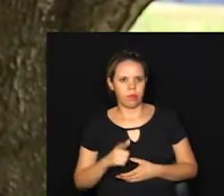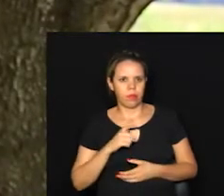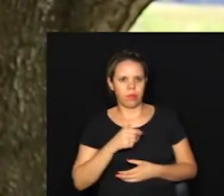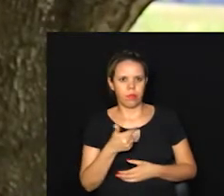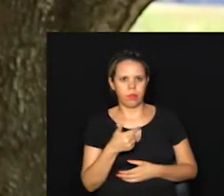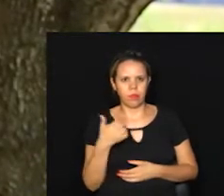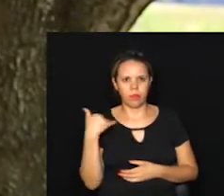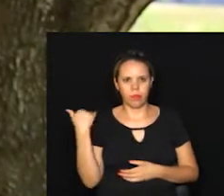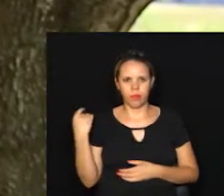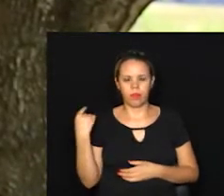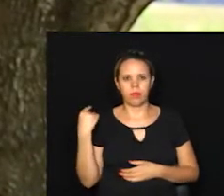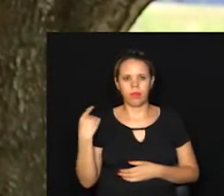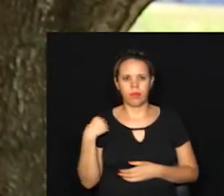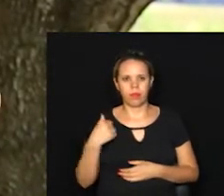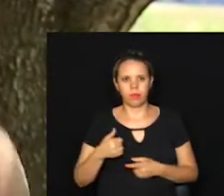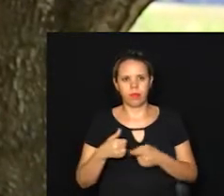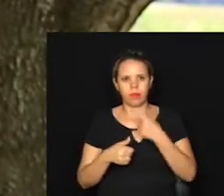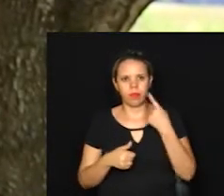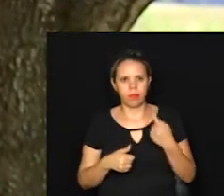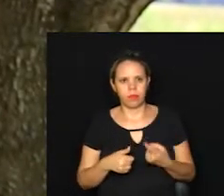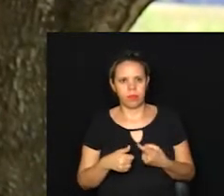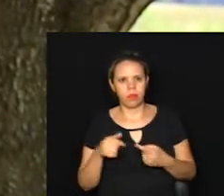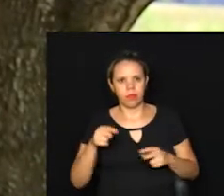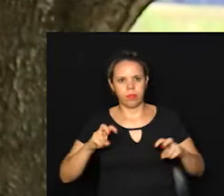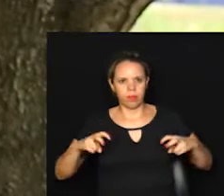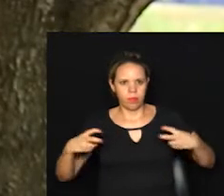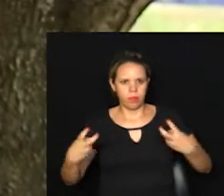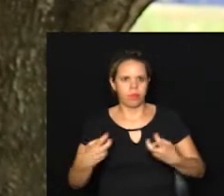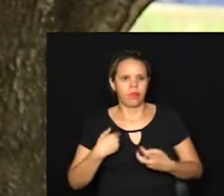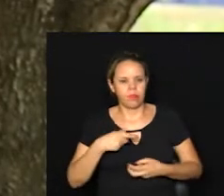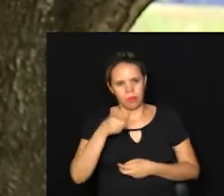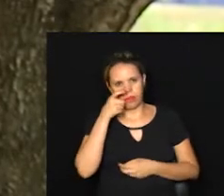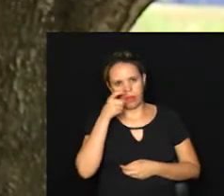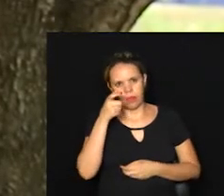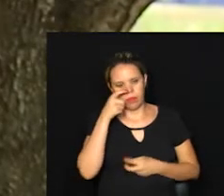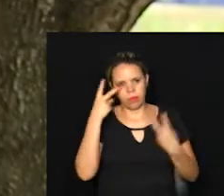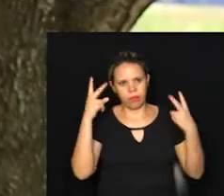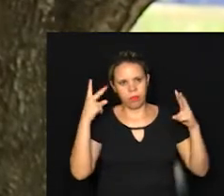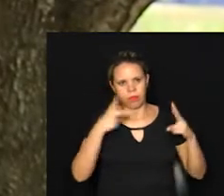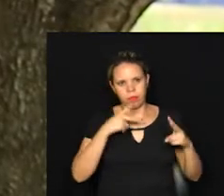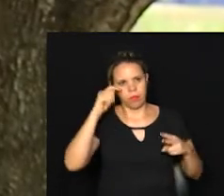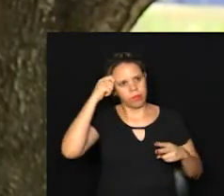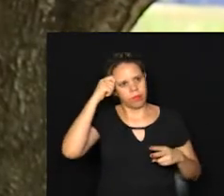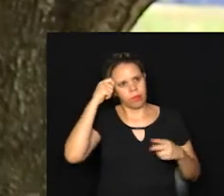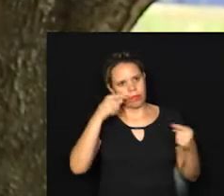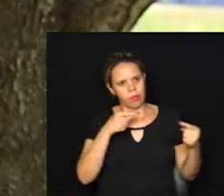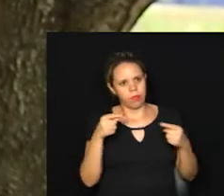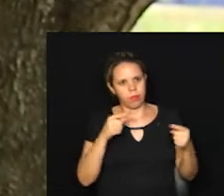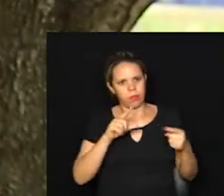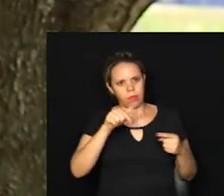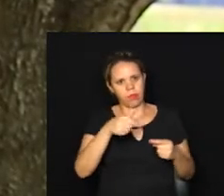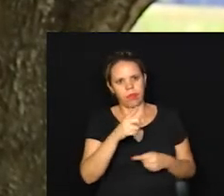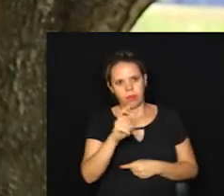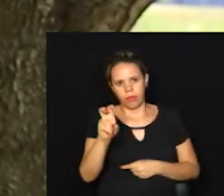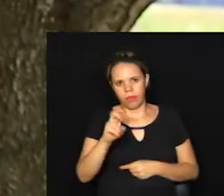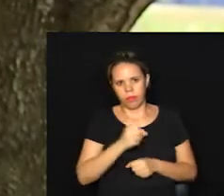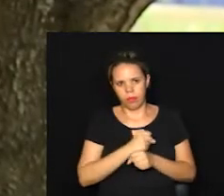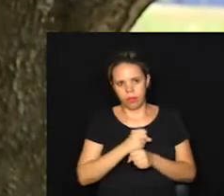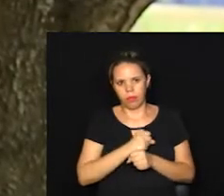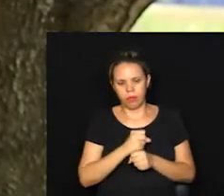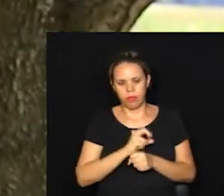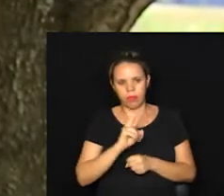22 anos, foi a primeira vez que no estádio eu assisti a uma vitória da Ponte Preta no derby, depois de 15 anos sem o